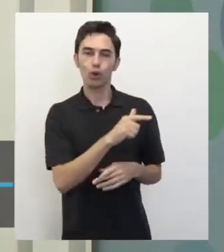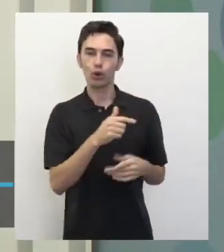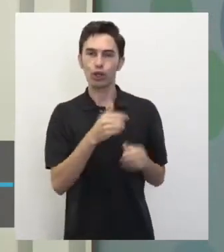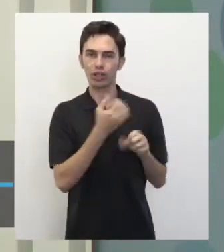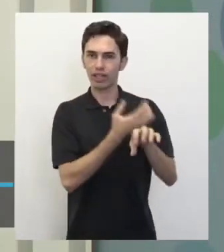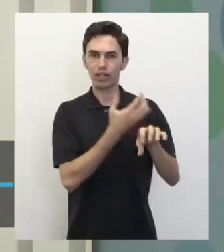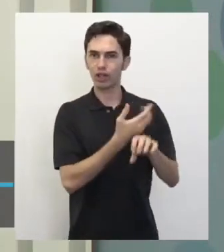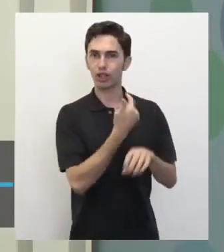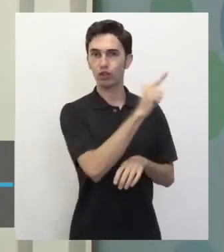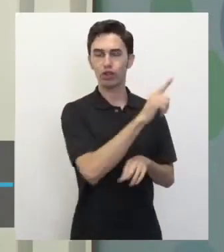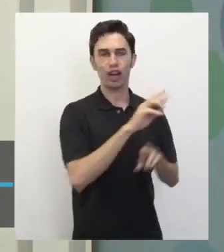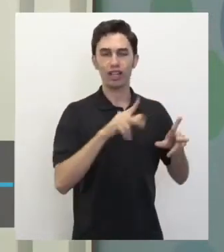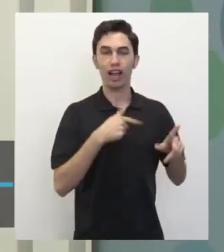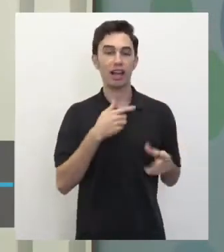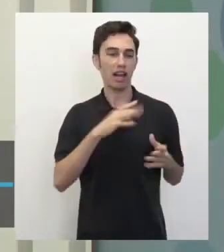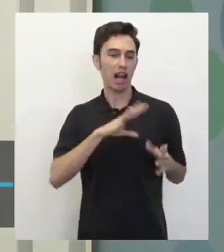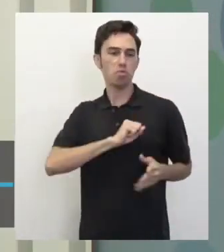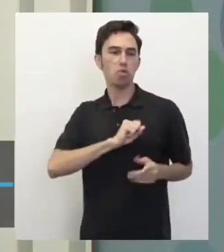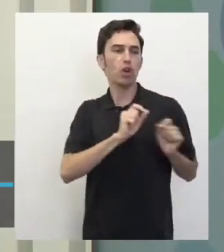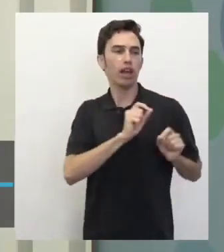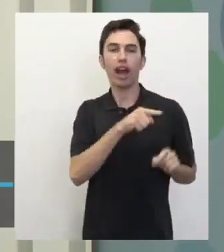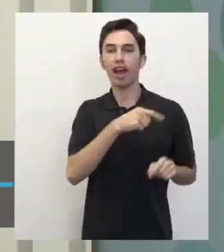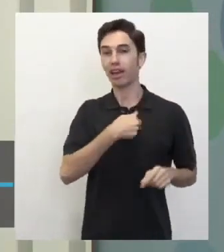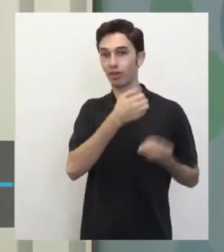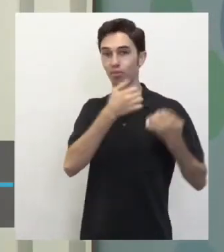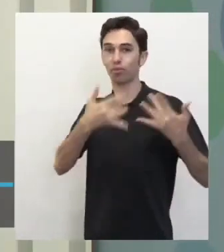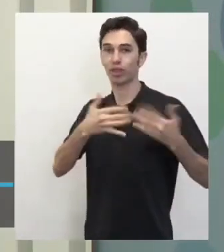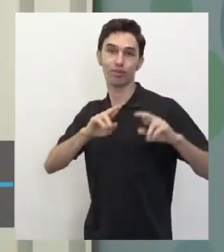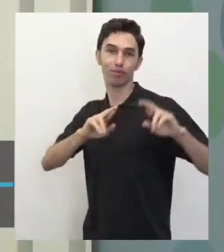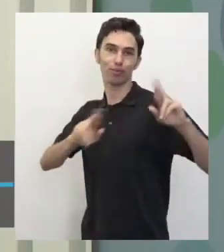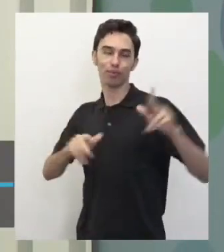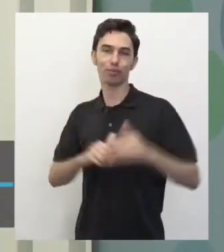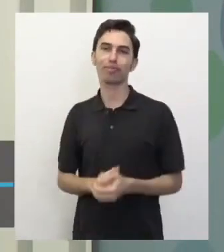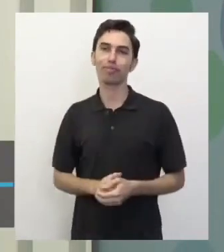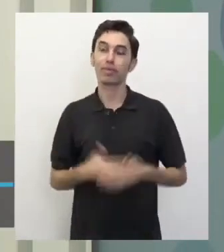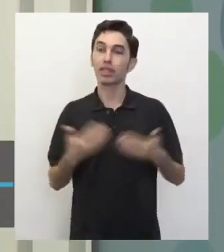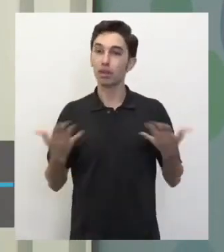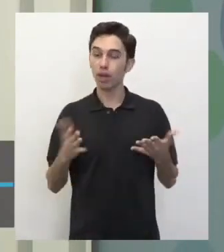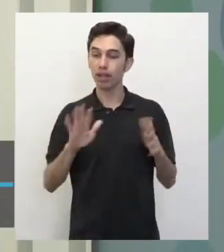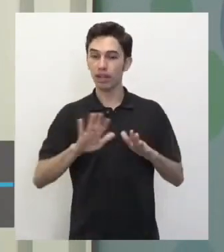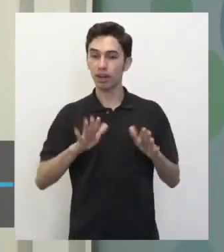da denotação, o amor tem que ser tratado de maneira bem